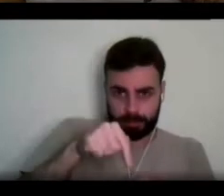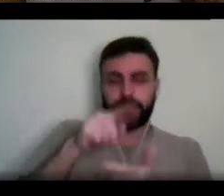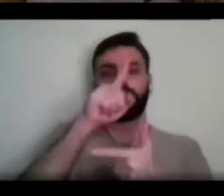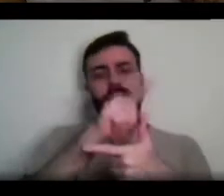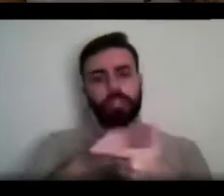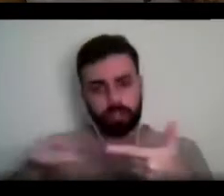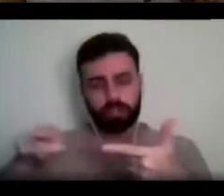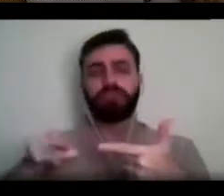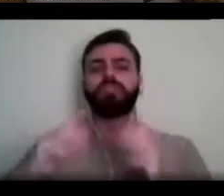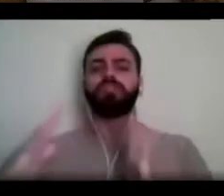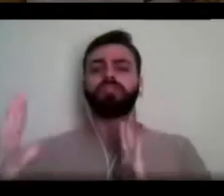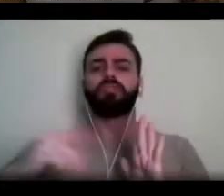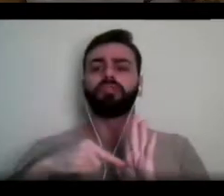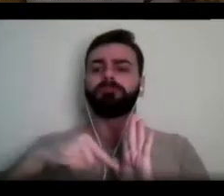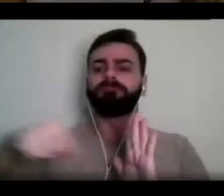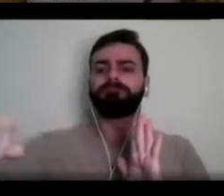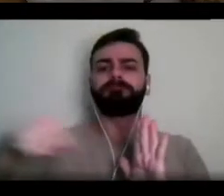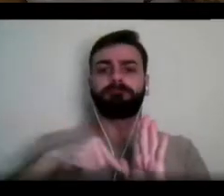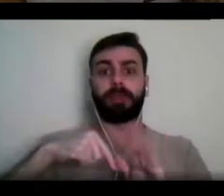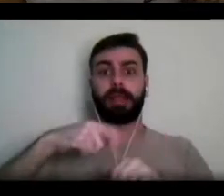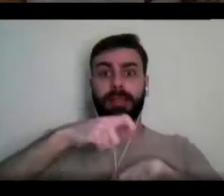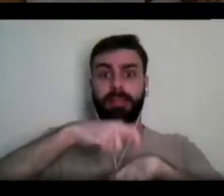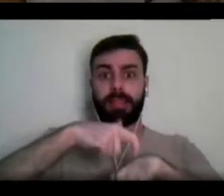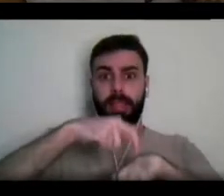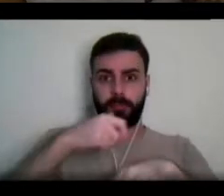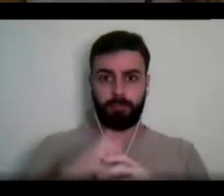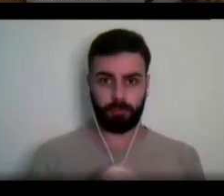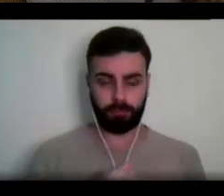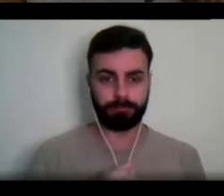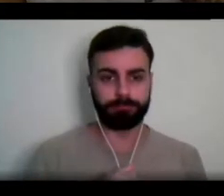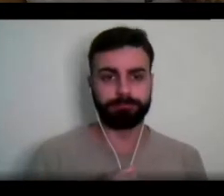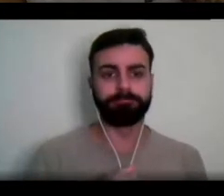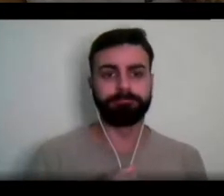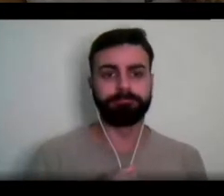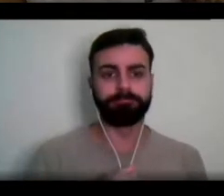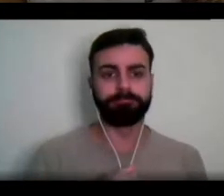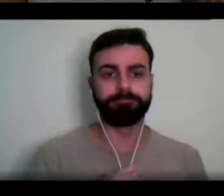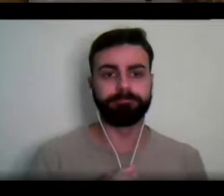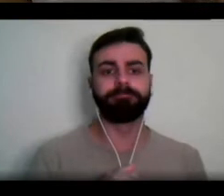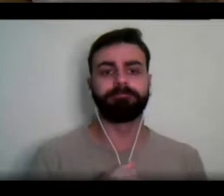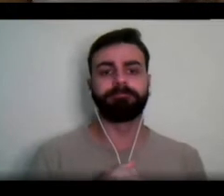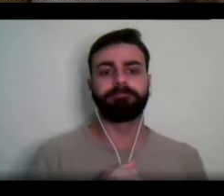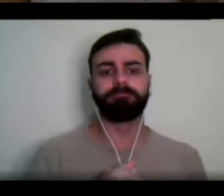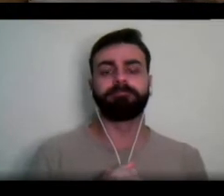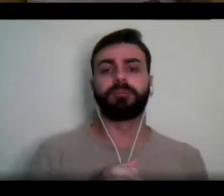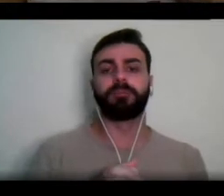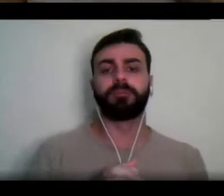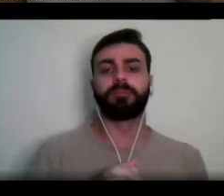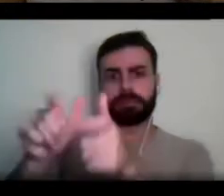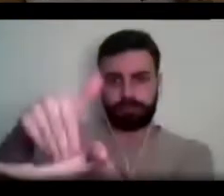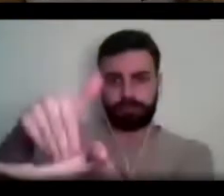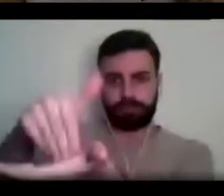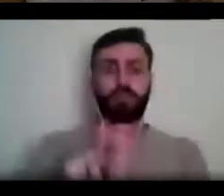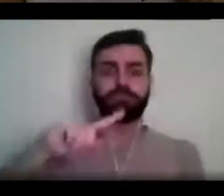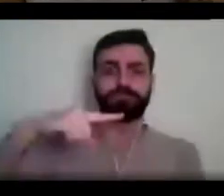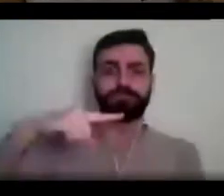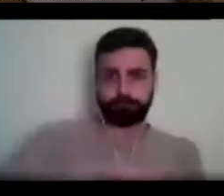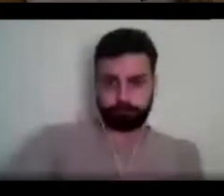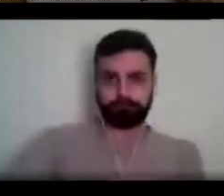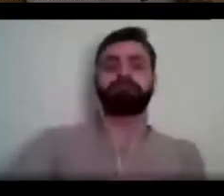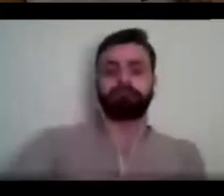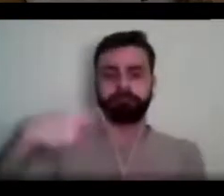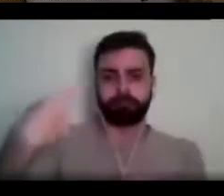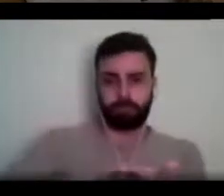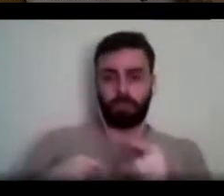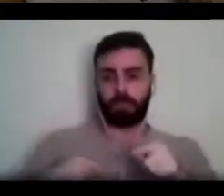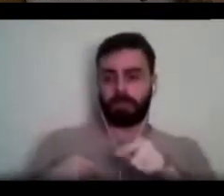final menos o x inicial dividido pelo intervalo de tempo total. O x final, isso aqui